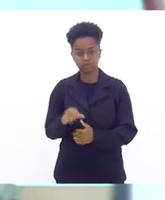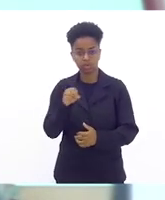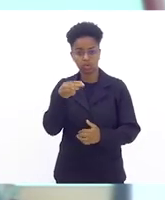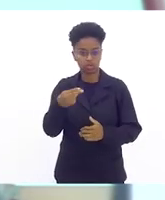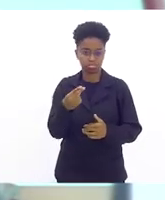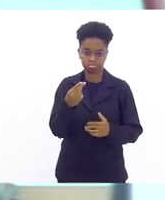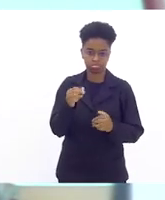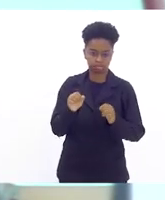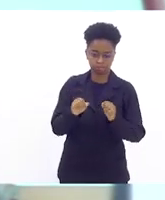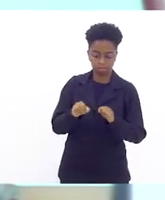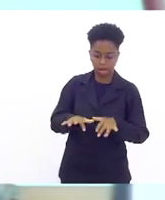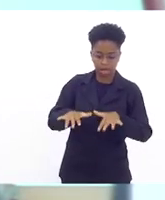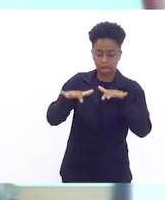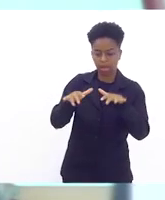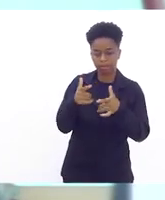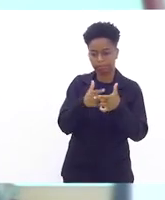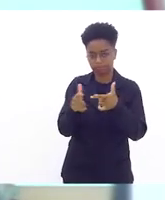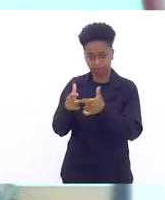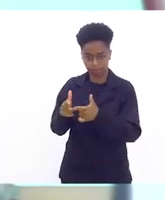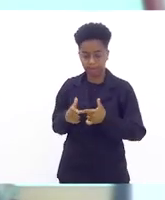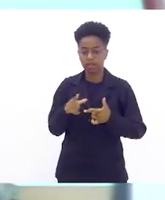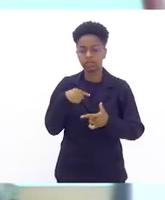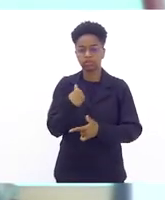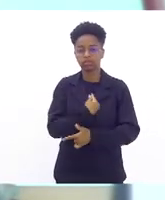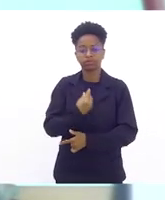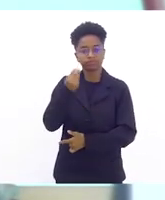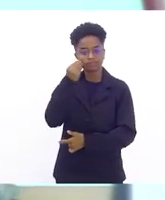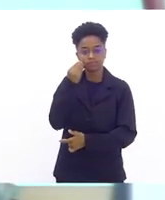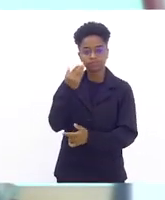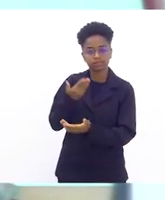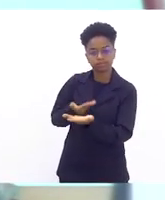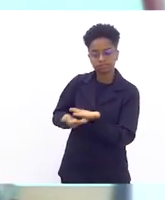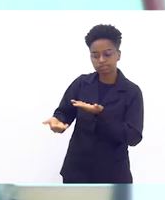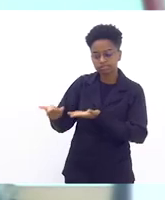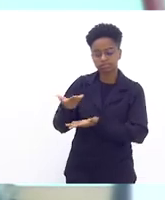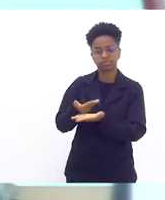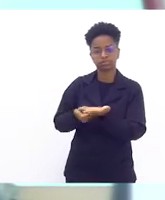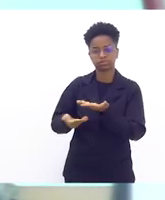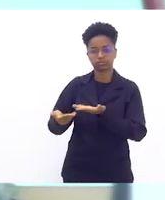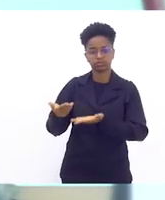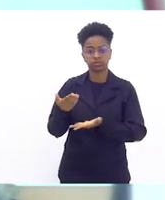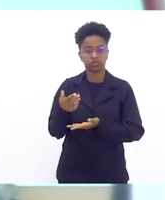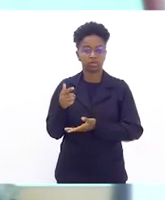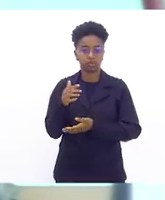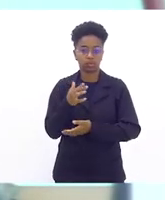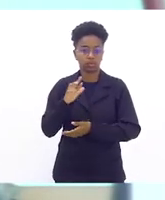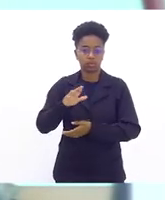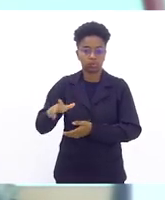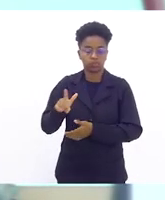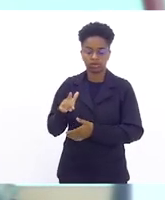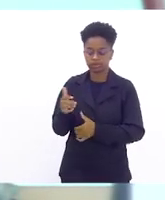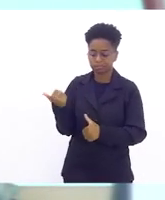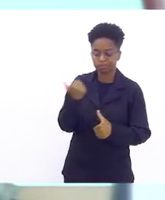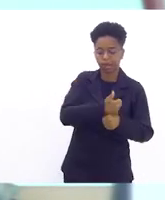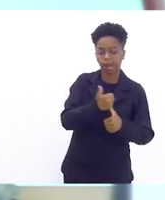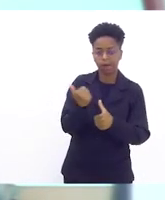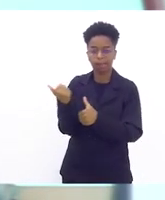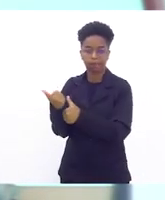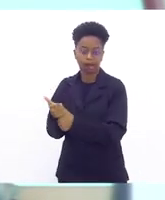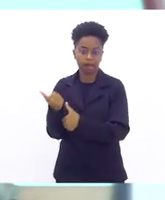enfim tá tá tendo algum problema a gente a gente tenta sempre fazer essa interação é para não ter sobreposição de trabalho